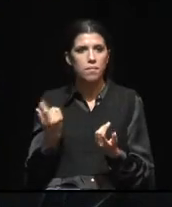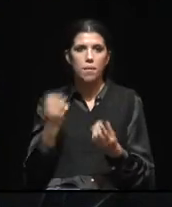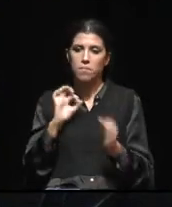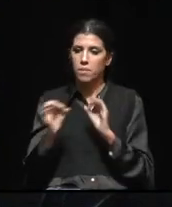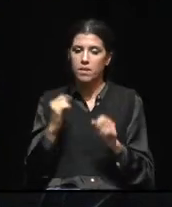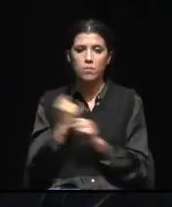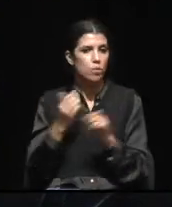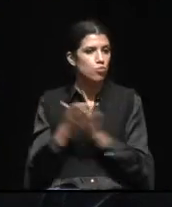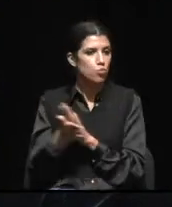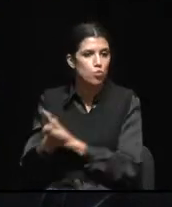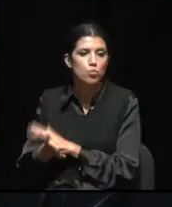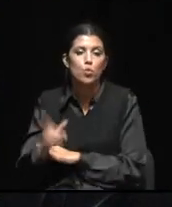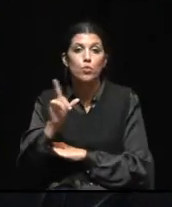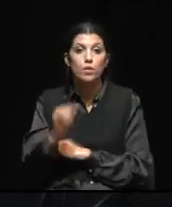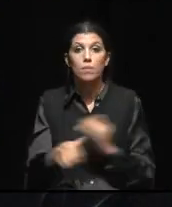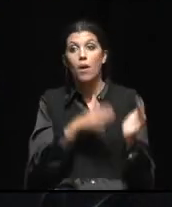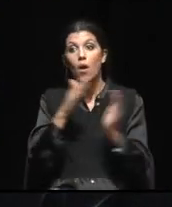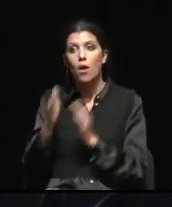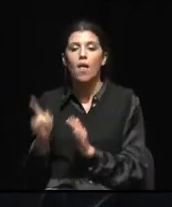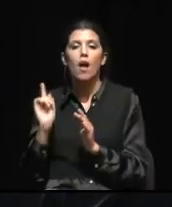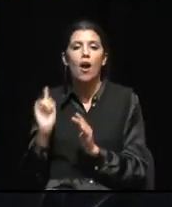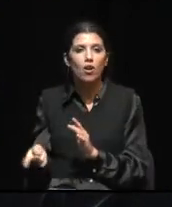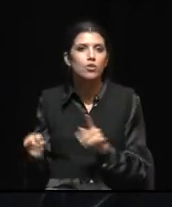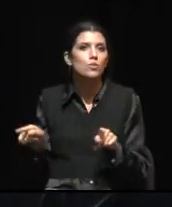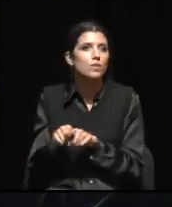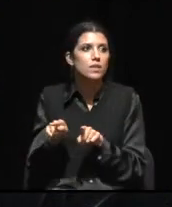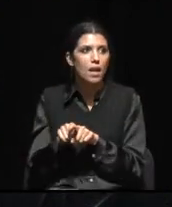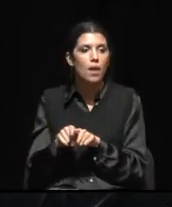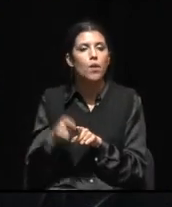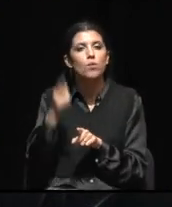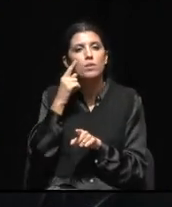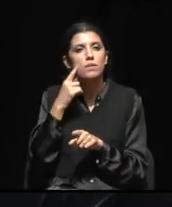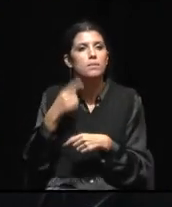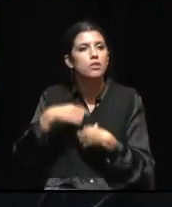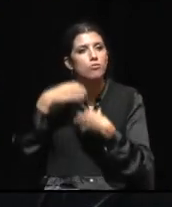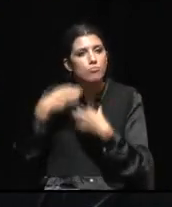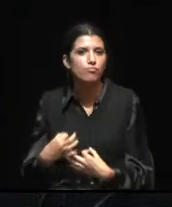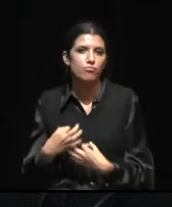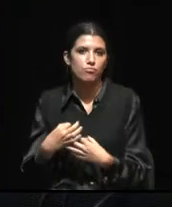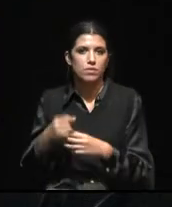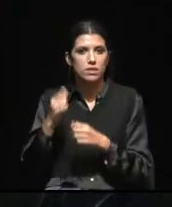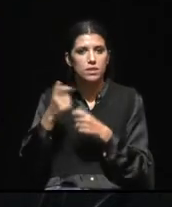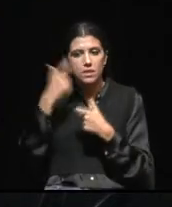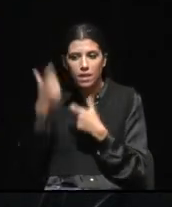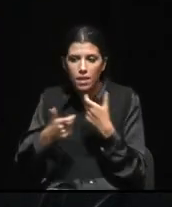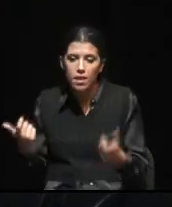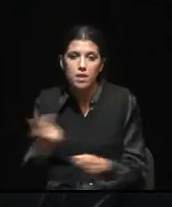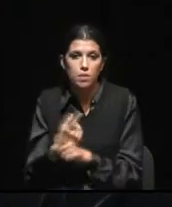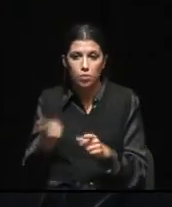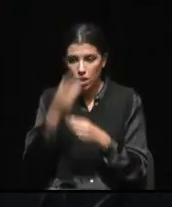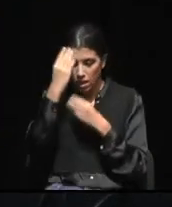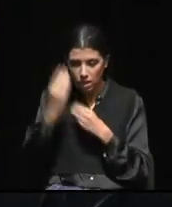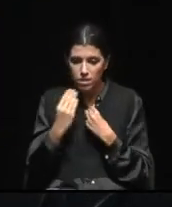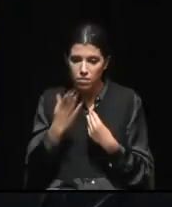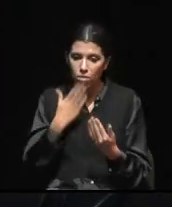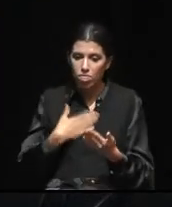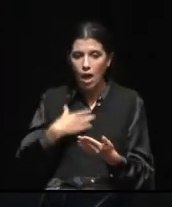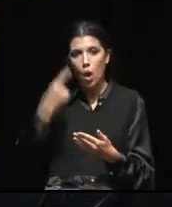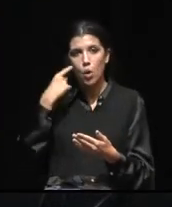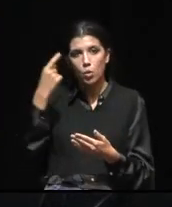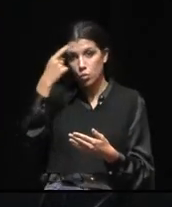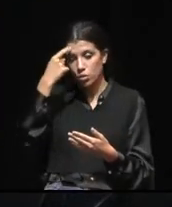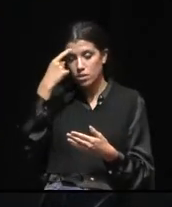mercado de trabalho mas também naquilo que é o o o verdadeiro e efetivo exercício da Cidadania uma vez que a educação que expande o nosso